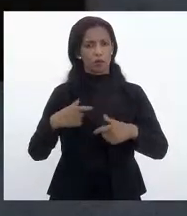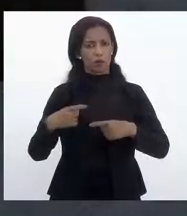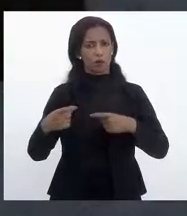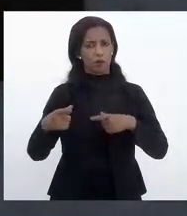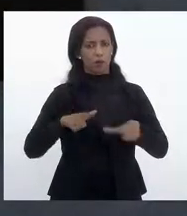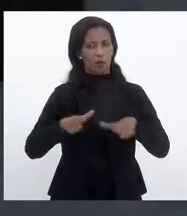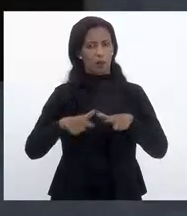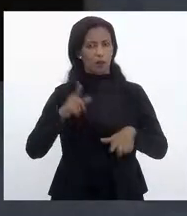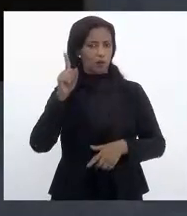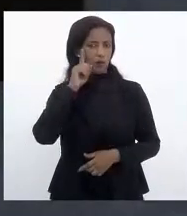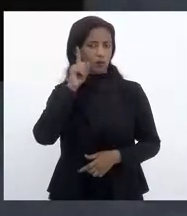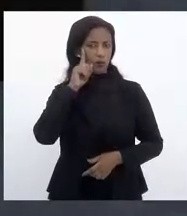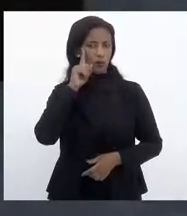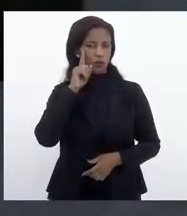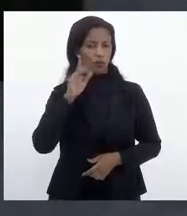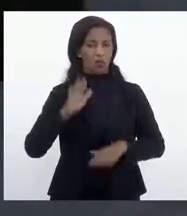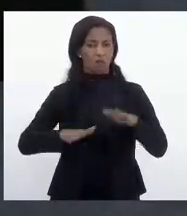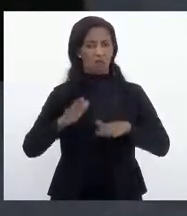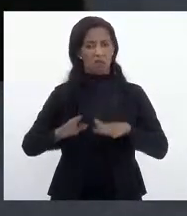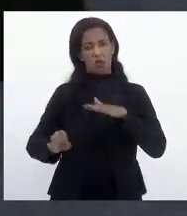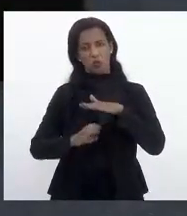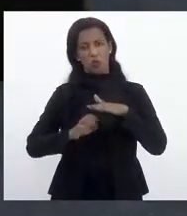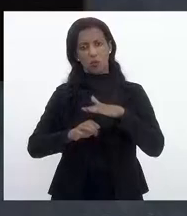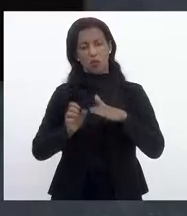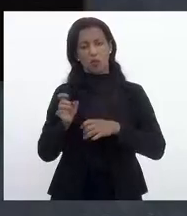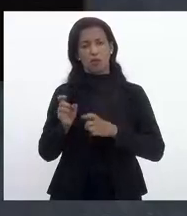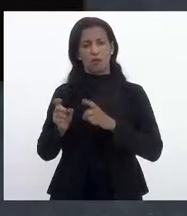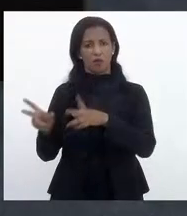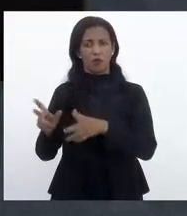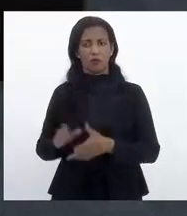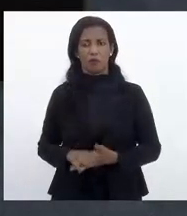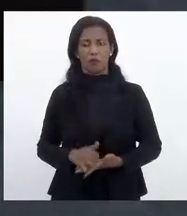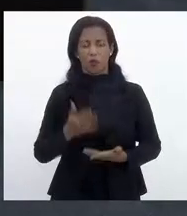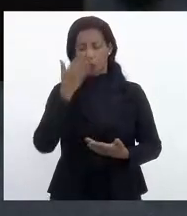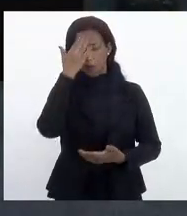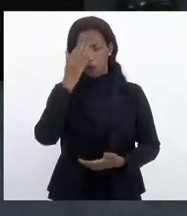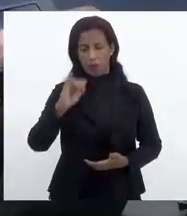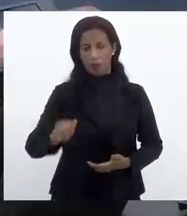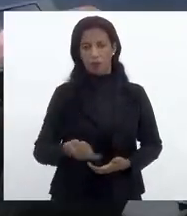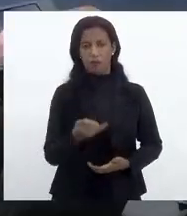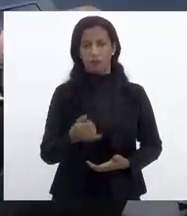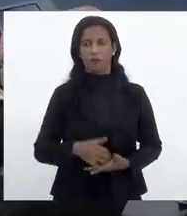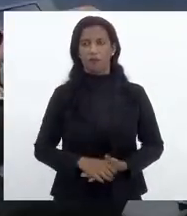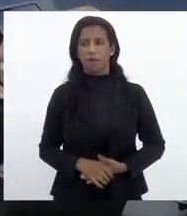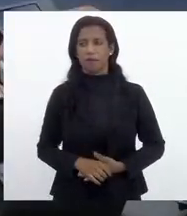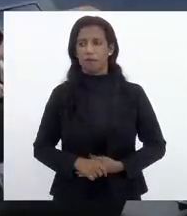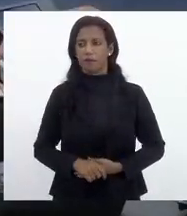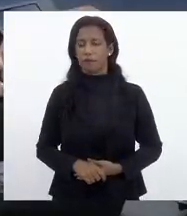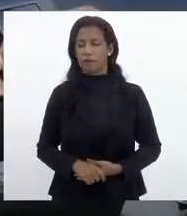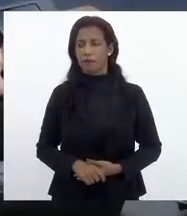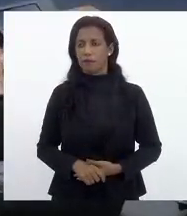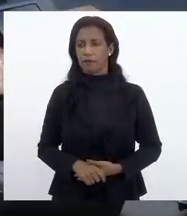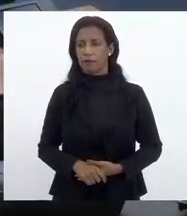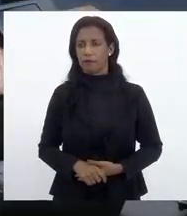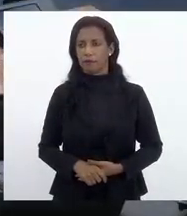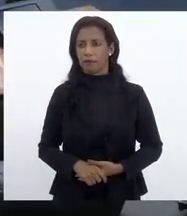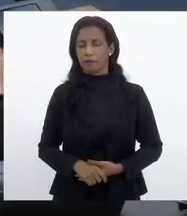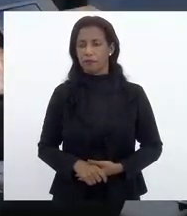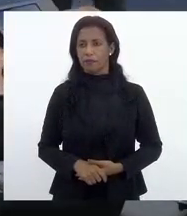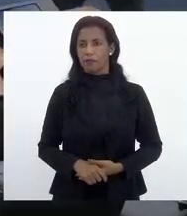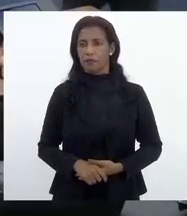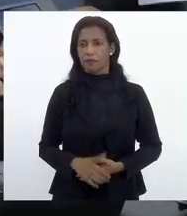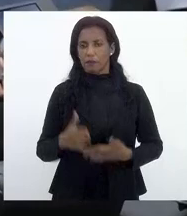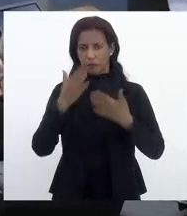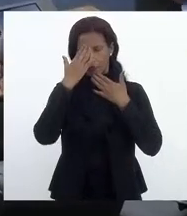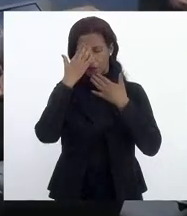apesar de parte da empresa tem sido concedida Muito obrigado pela oportunidade uma boa tarde aqui passo a palavra